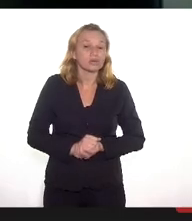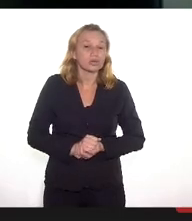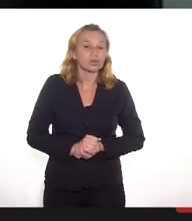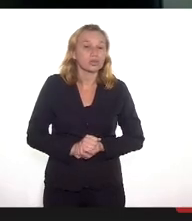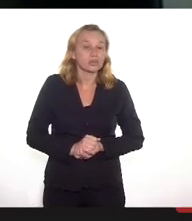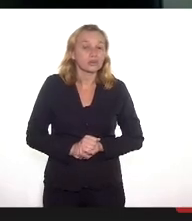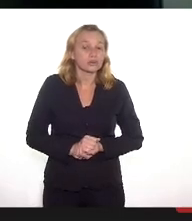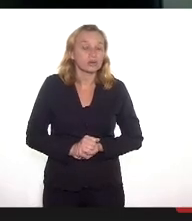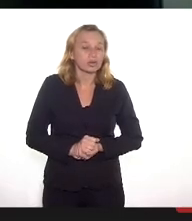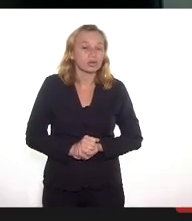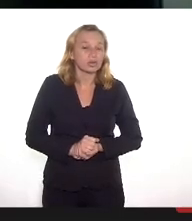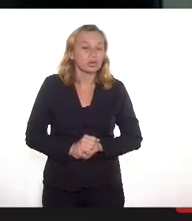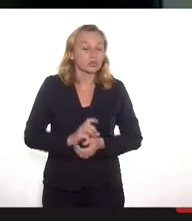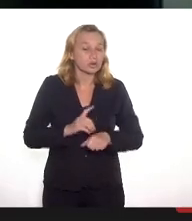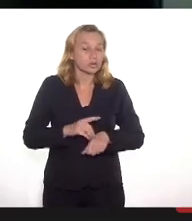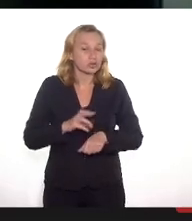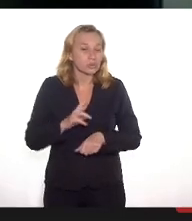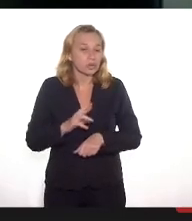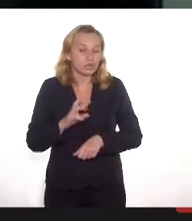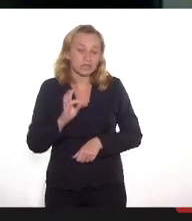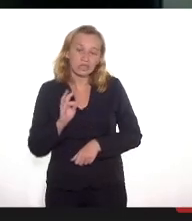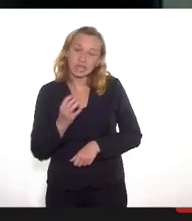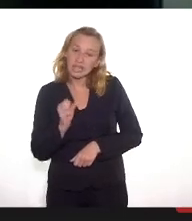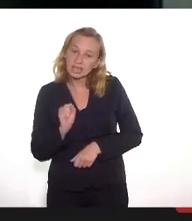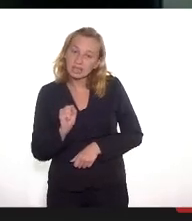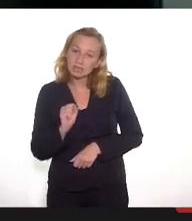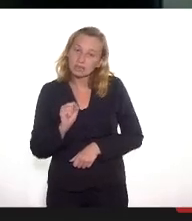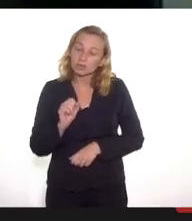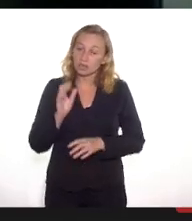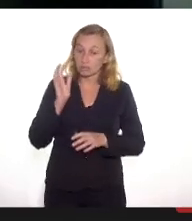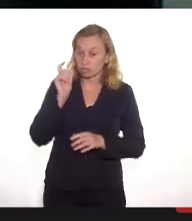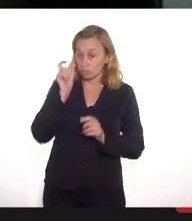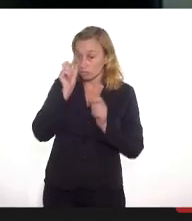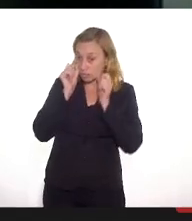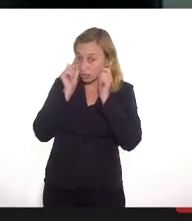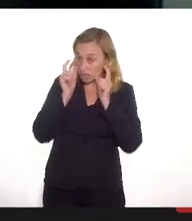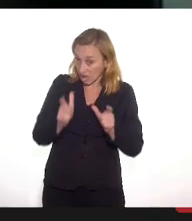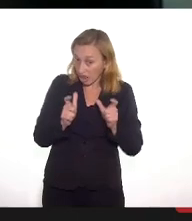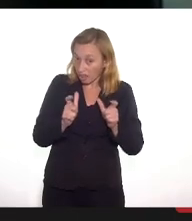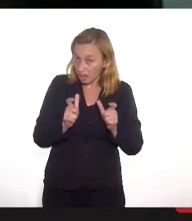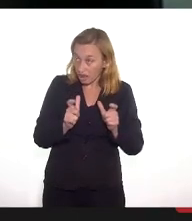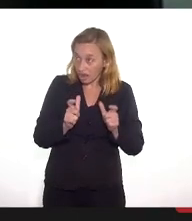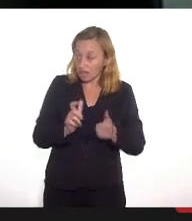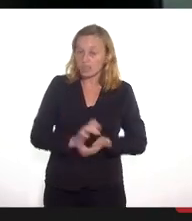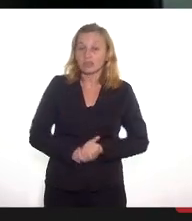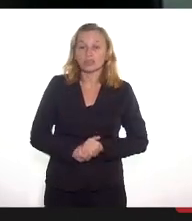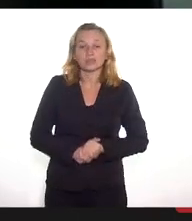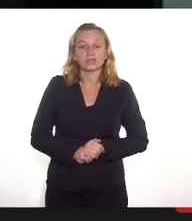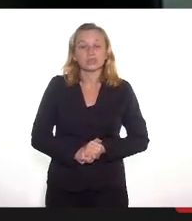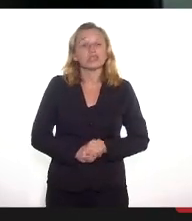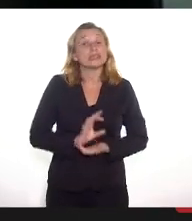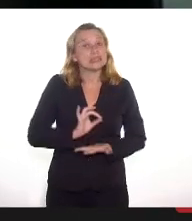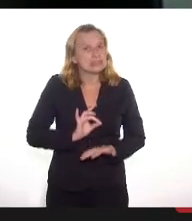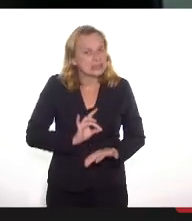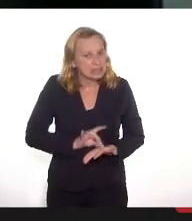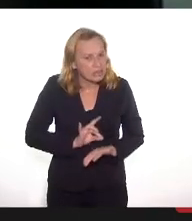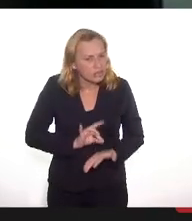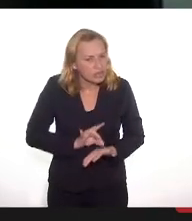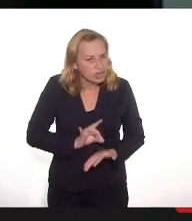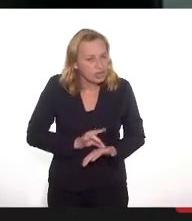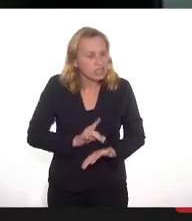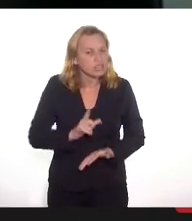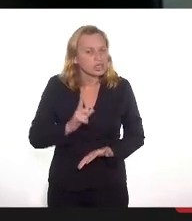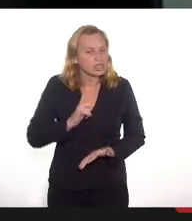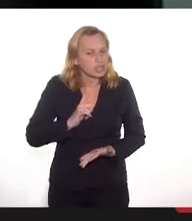aqui pela Doutora Taísa quando ela Nos alerta né de que é na verdade se